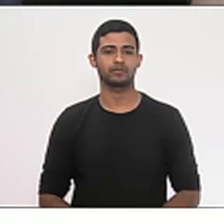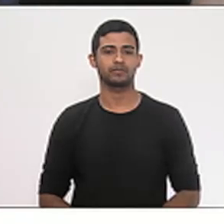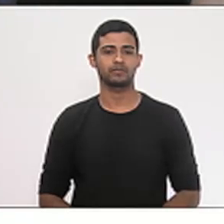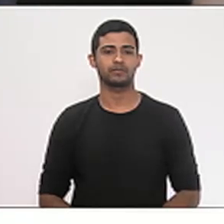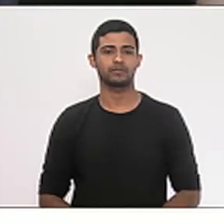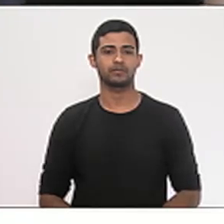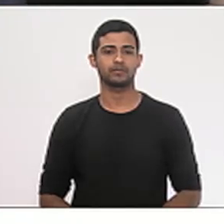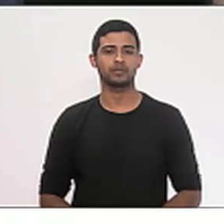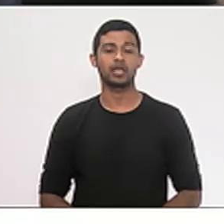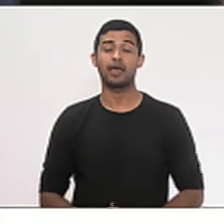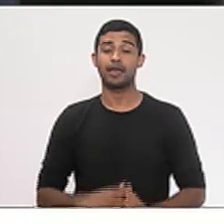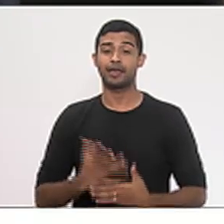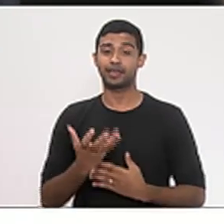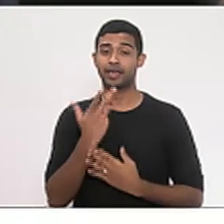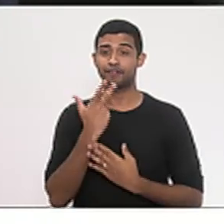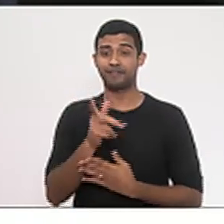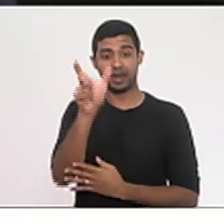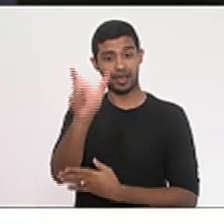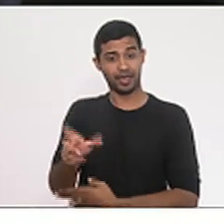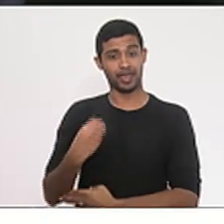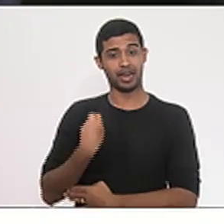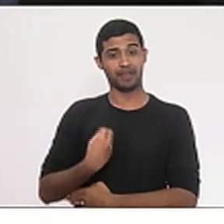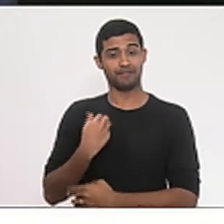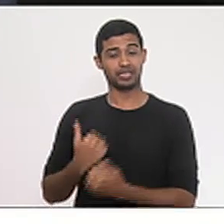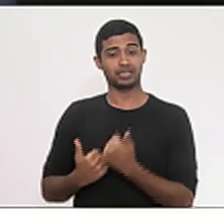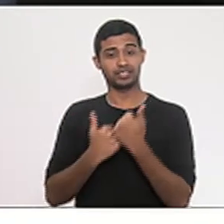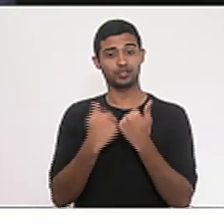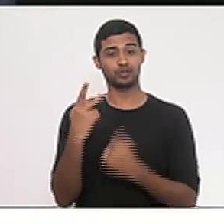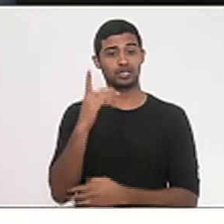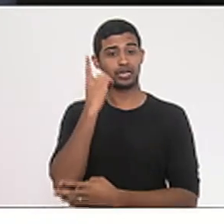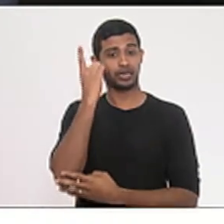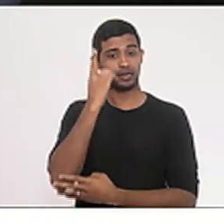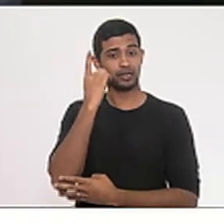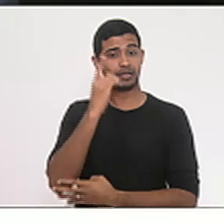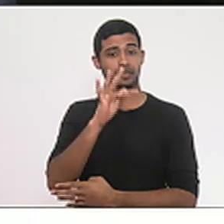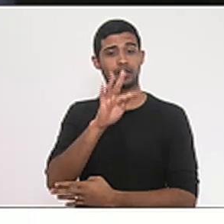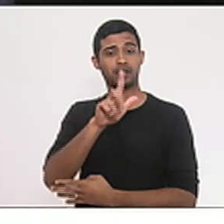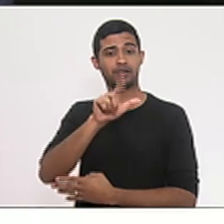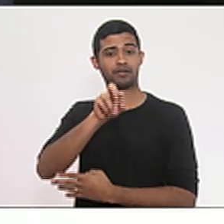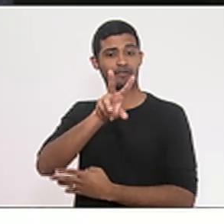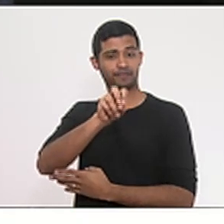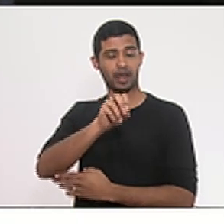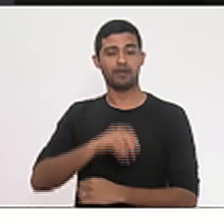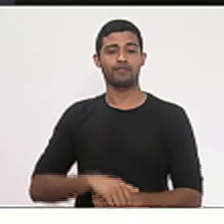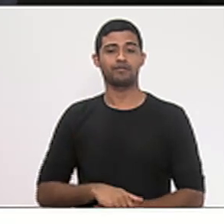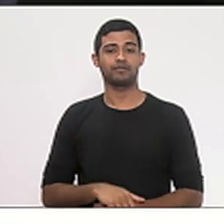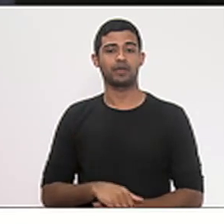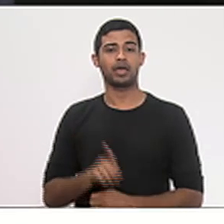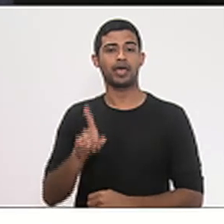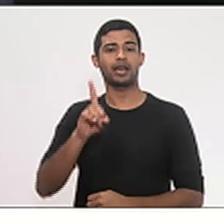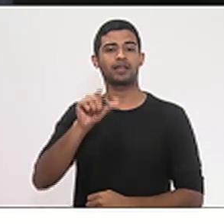Gostaria de registrar a presença da assessora do deputado estadual Flávio Serafini, doutora Daniela